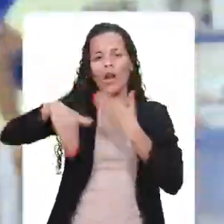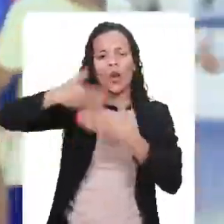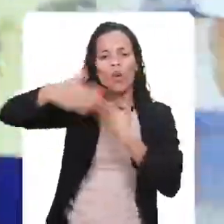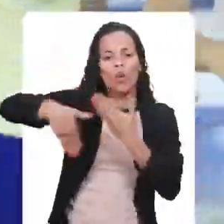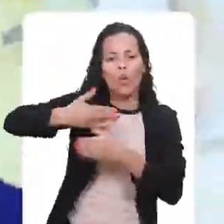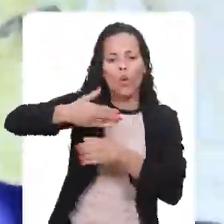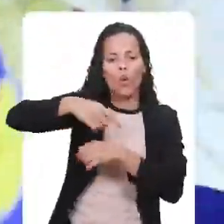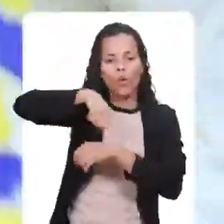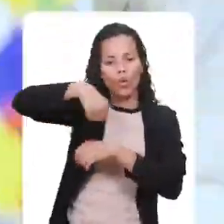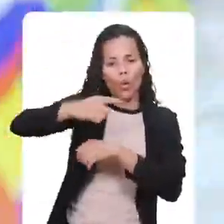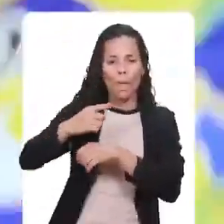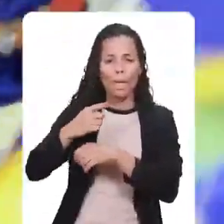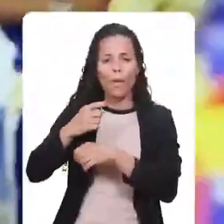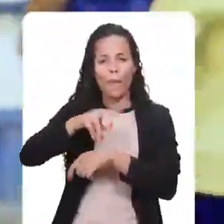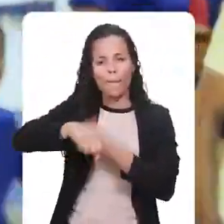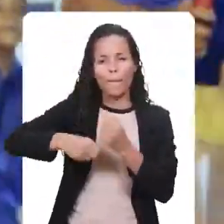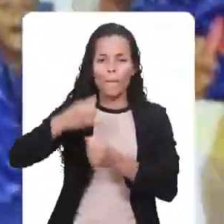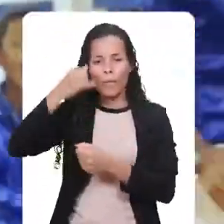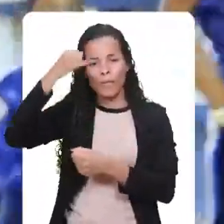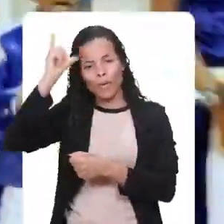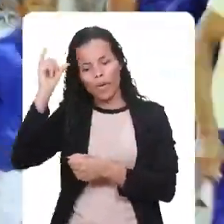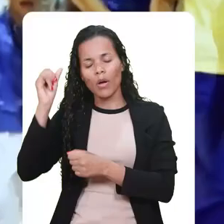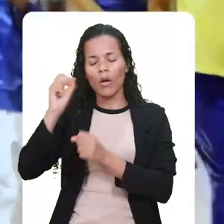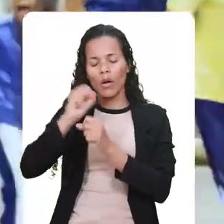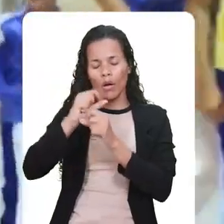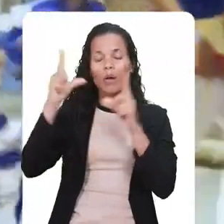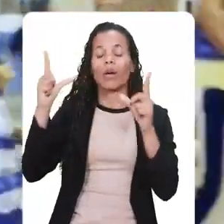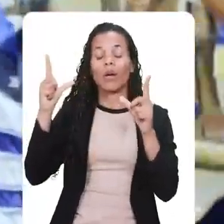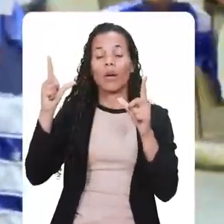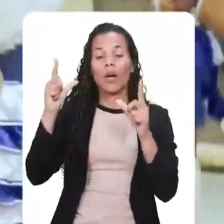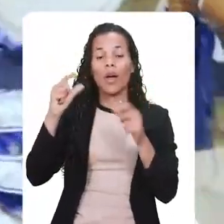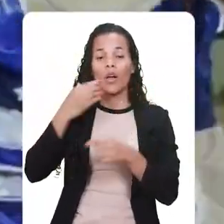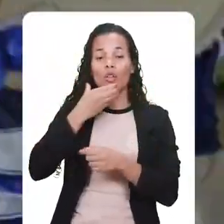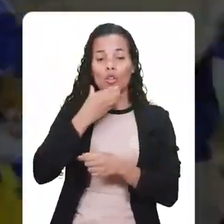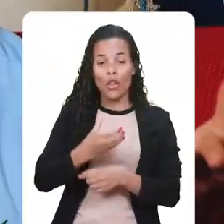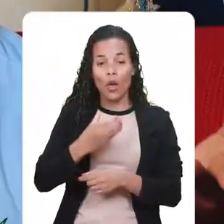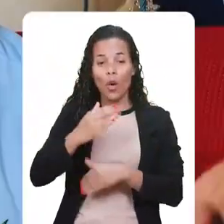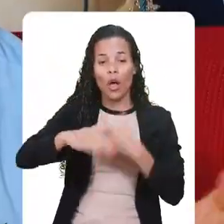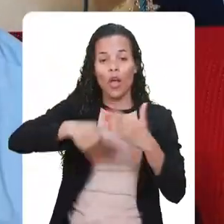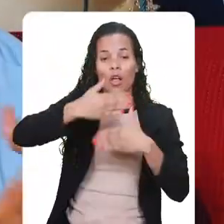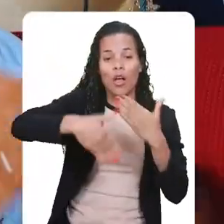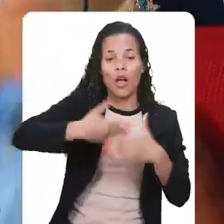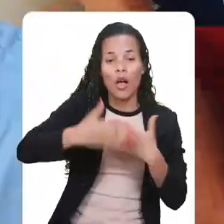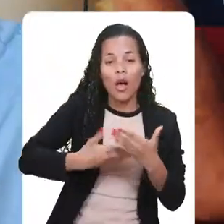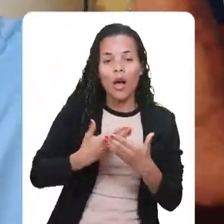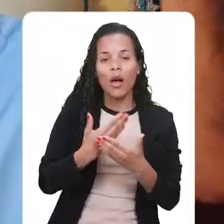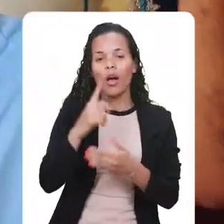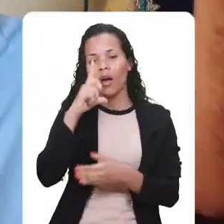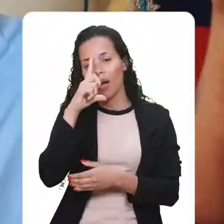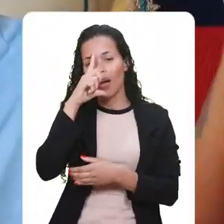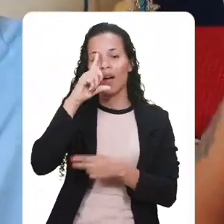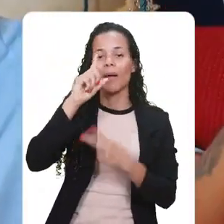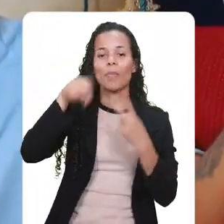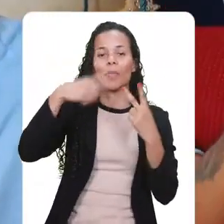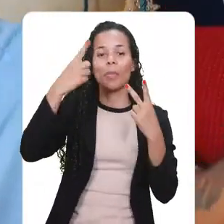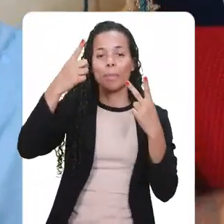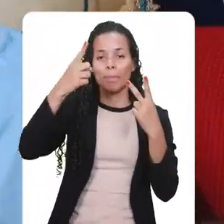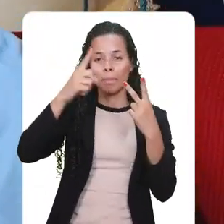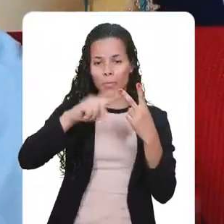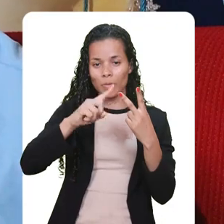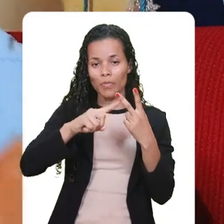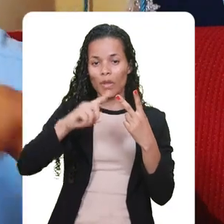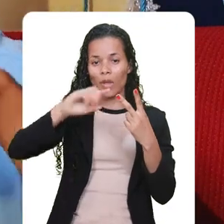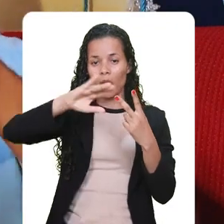boi acorda e ele vai dormir no ciclo natalino. Passa a questão do carnaval, passa a questão